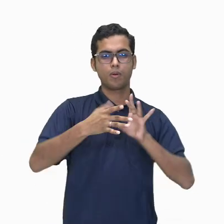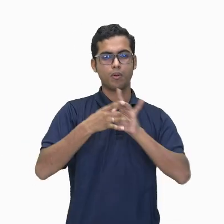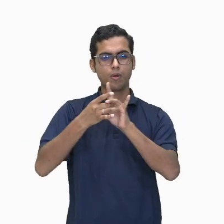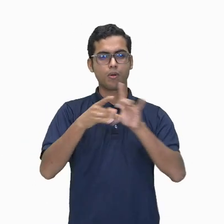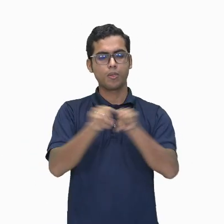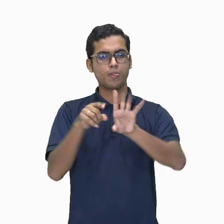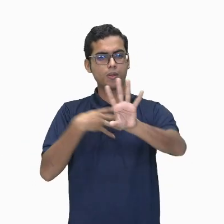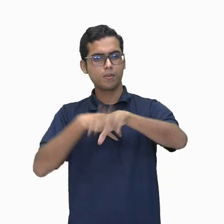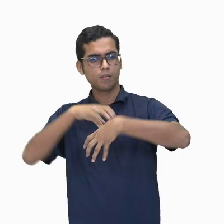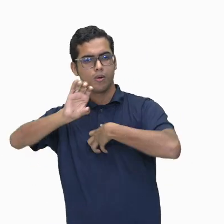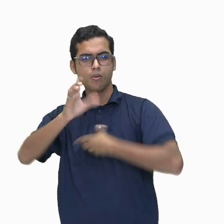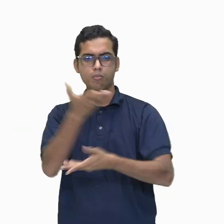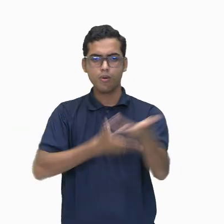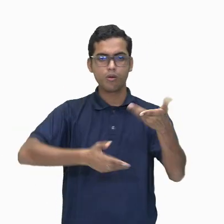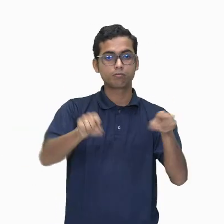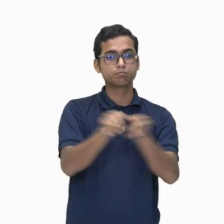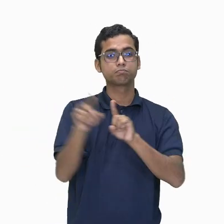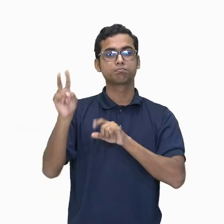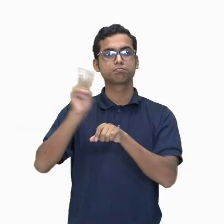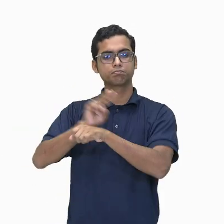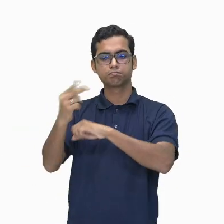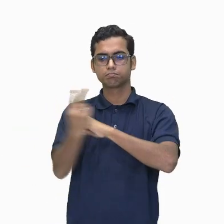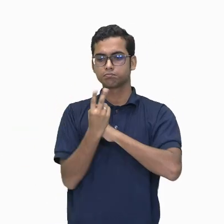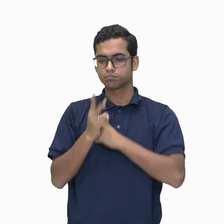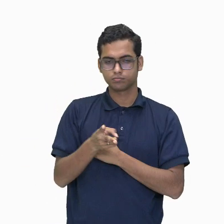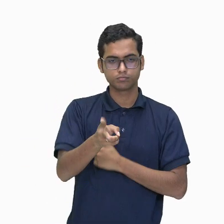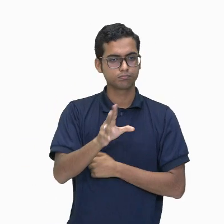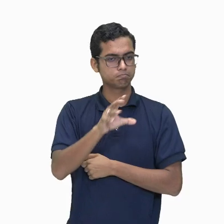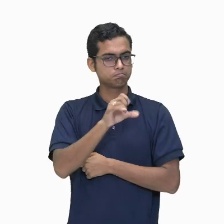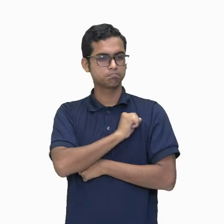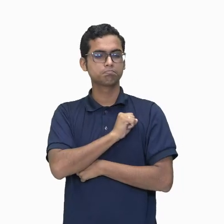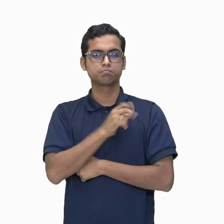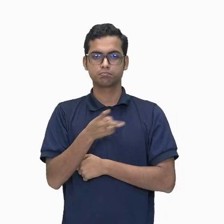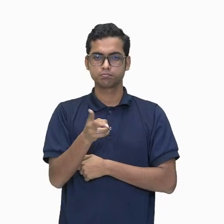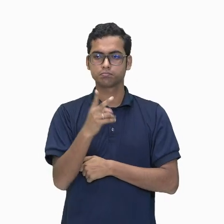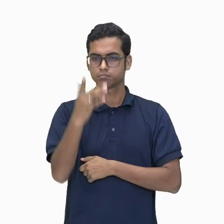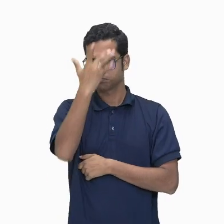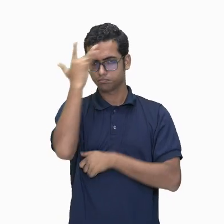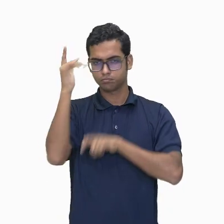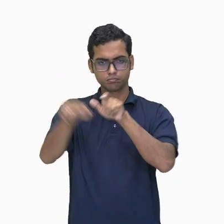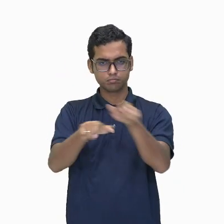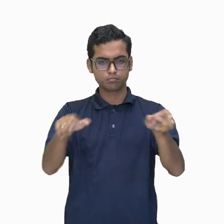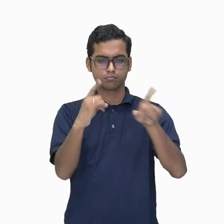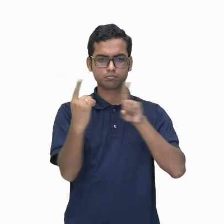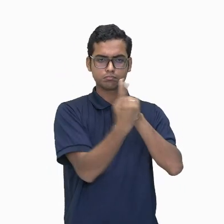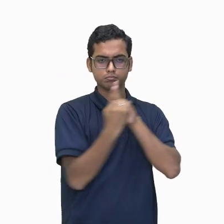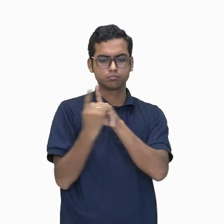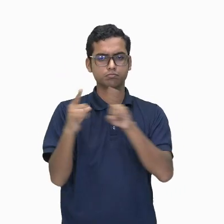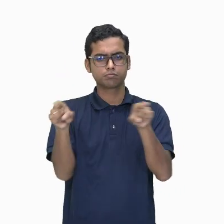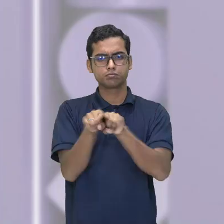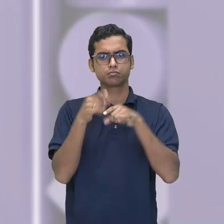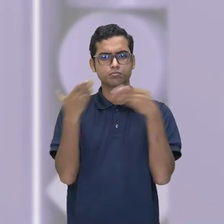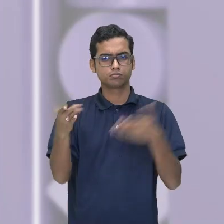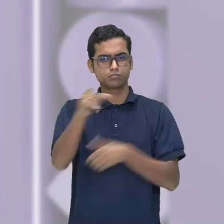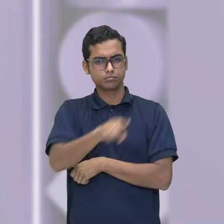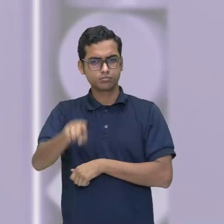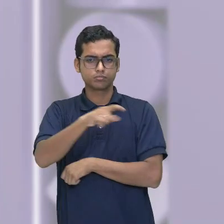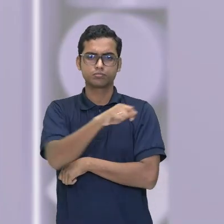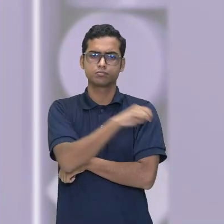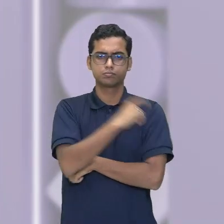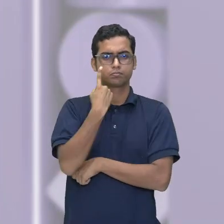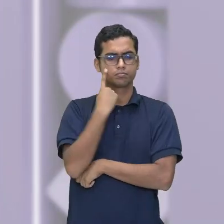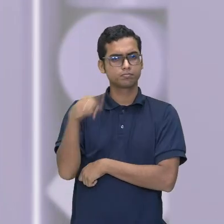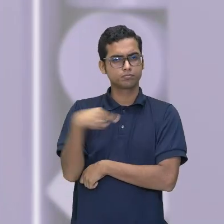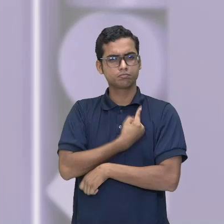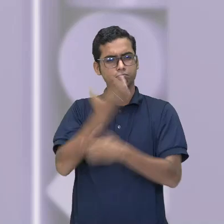a reciprocidade e o cuidado um com o outro e o amor ao próximo. Então, meus caros alunos, nós vimos assim